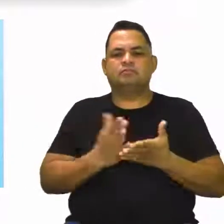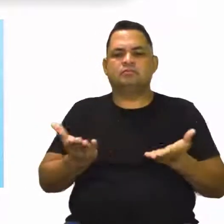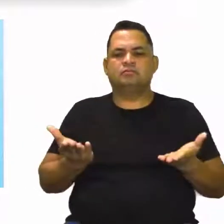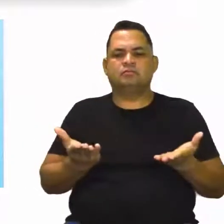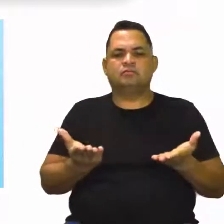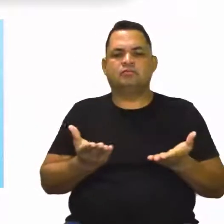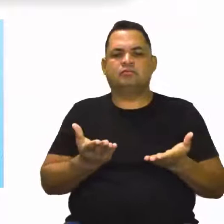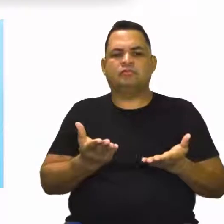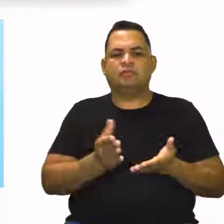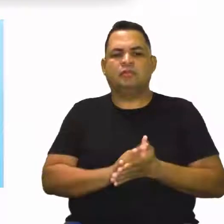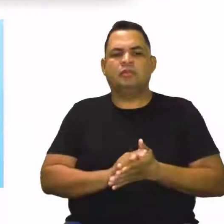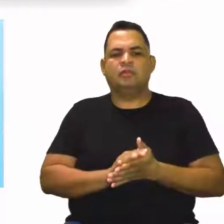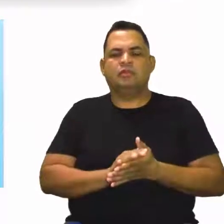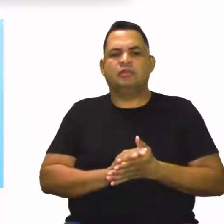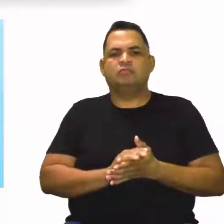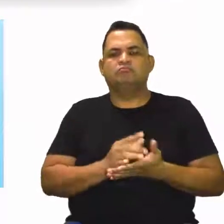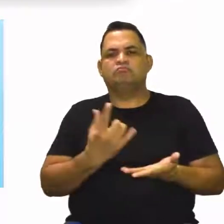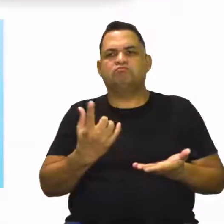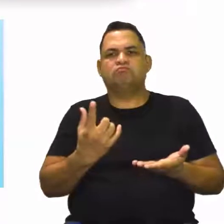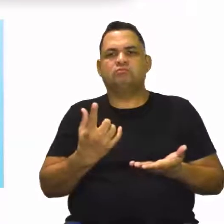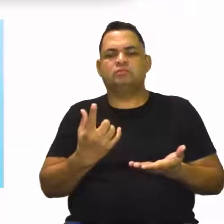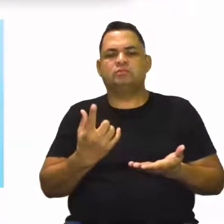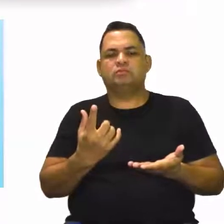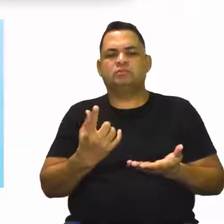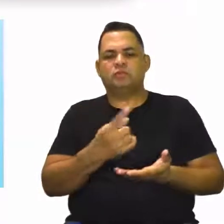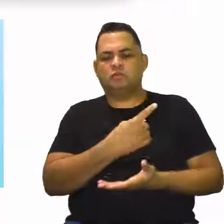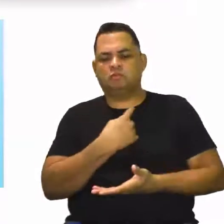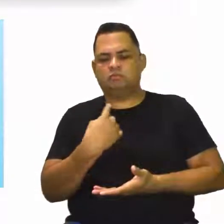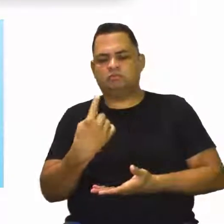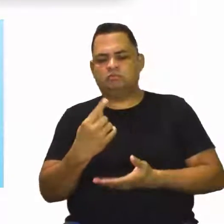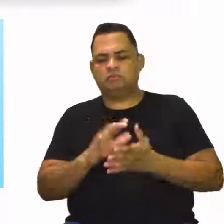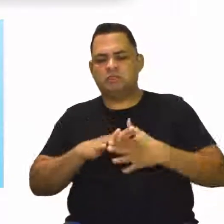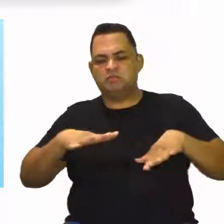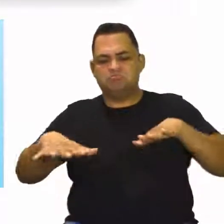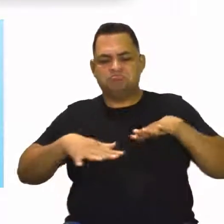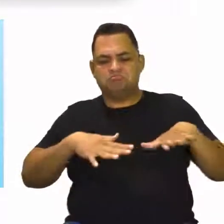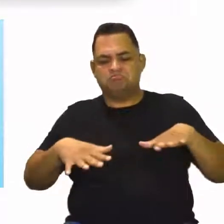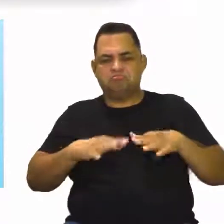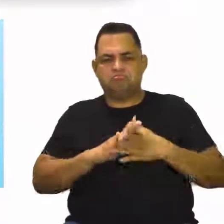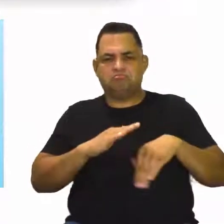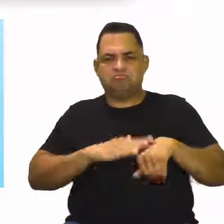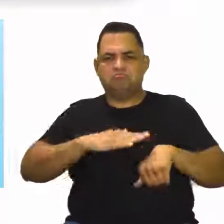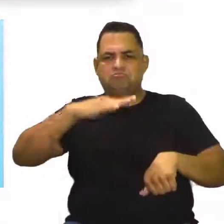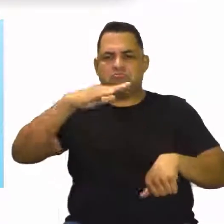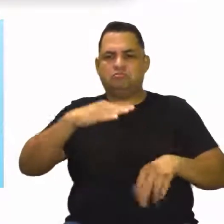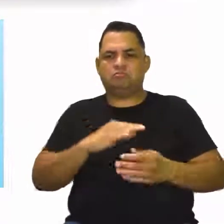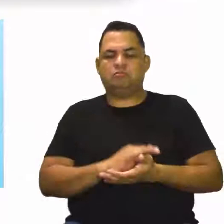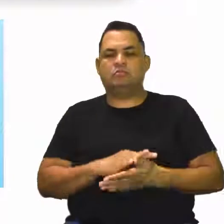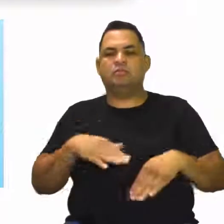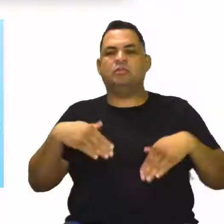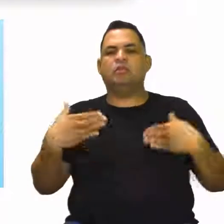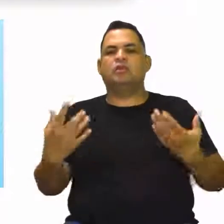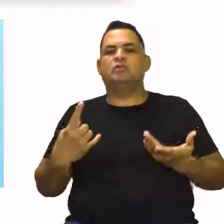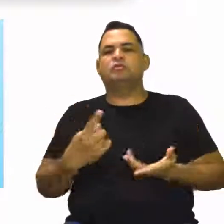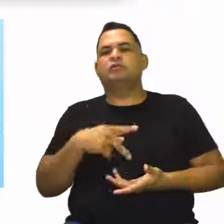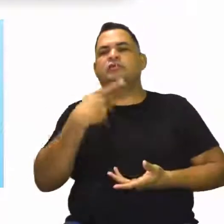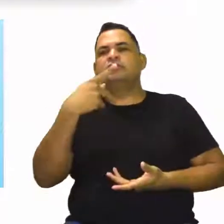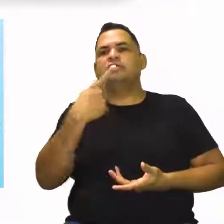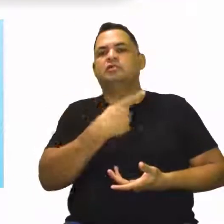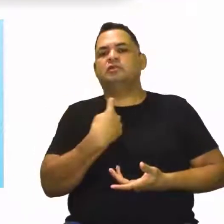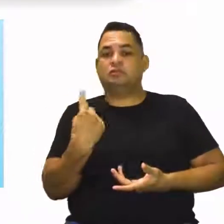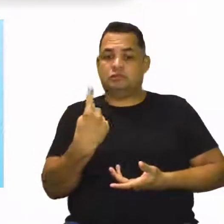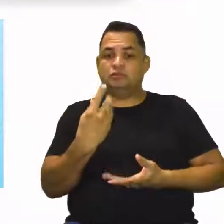desejo, né, de que nós nos movimentássemos mais, né? Quando eu digo nós, eu estou